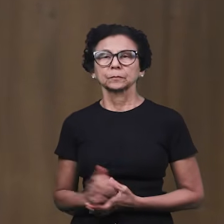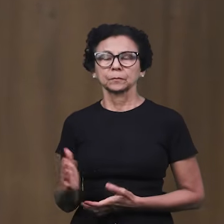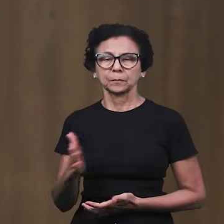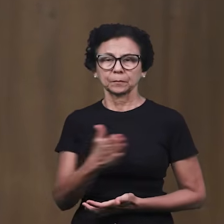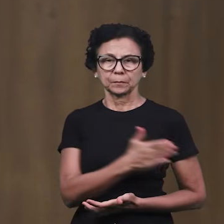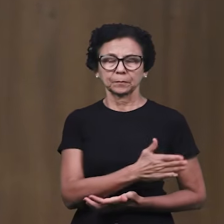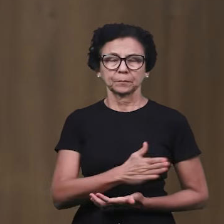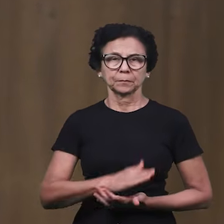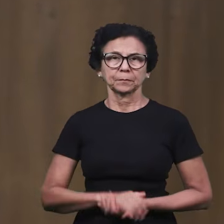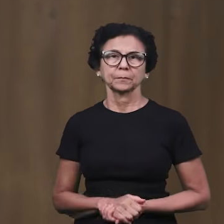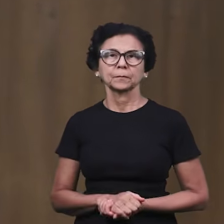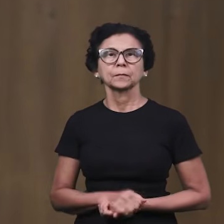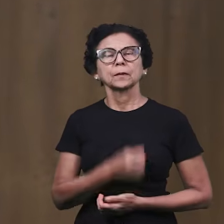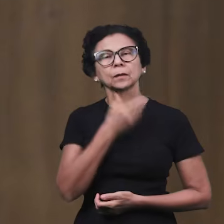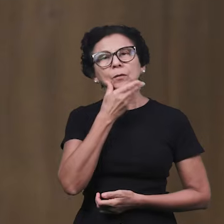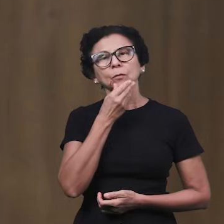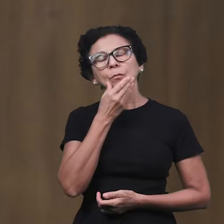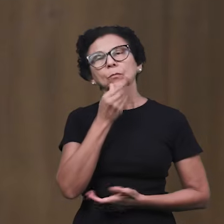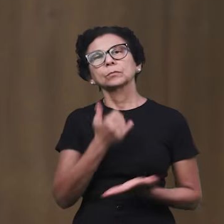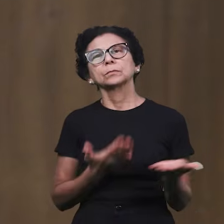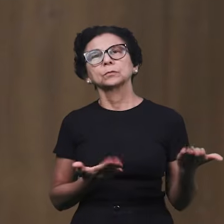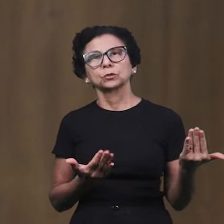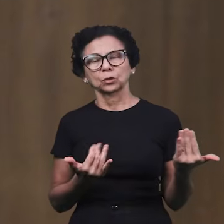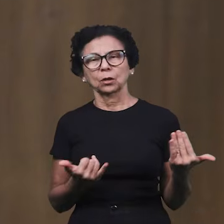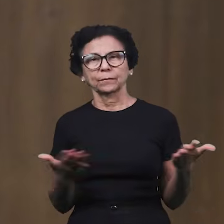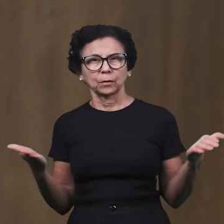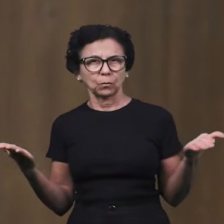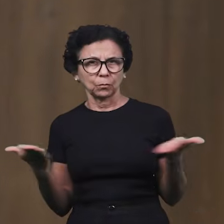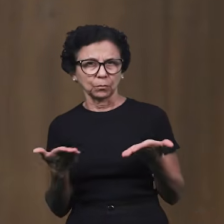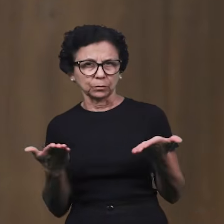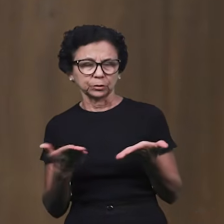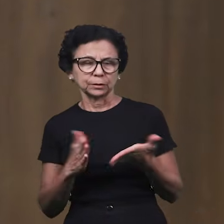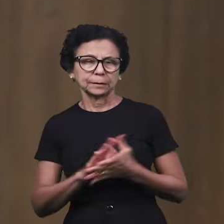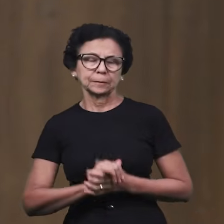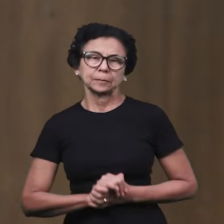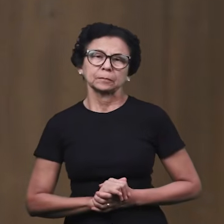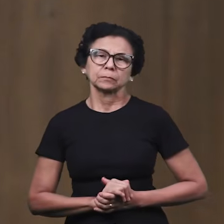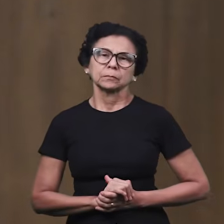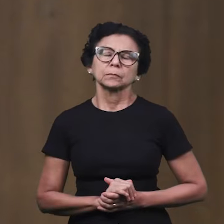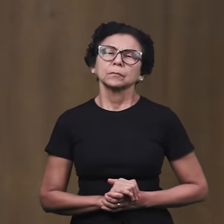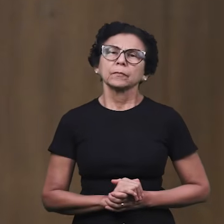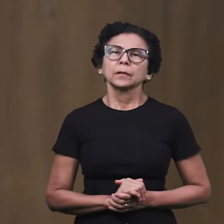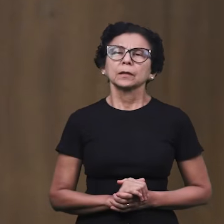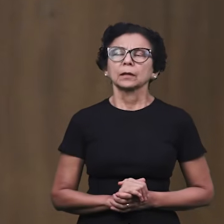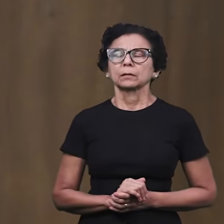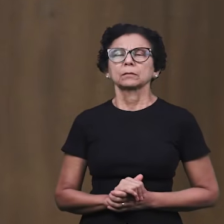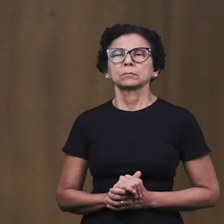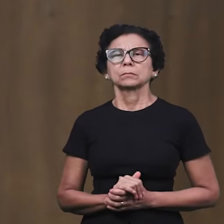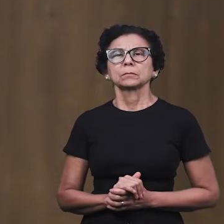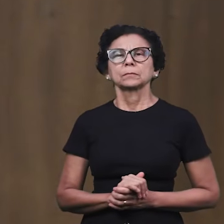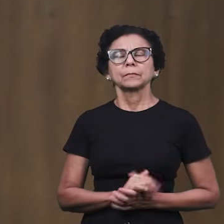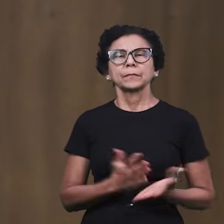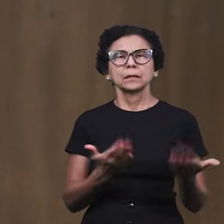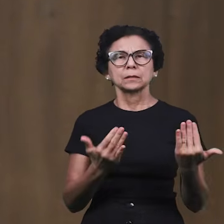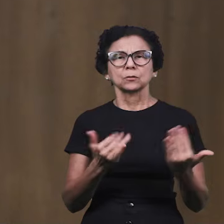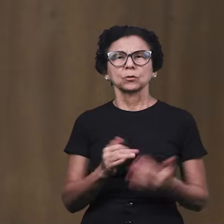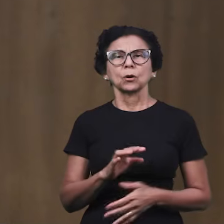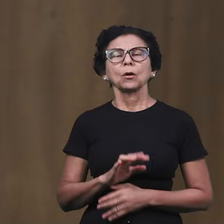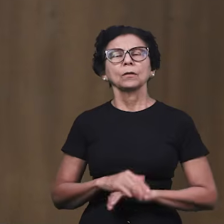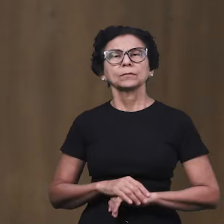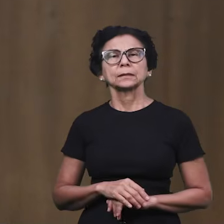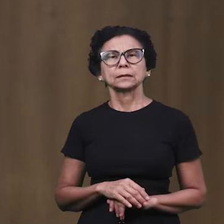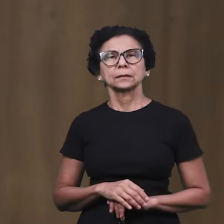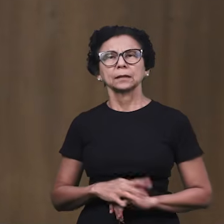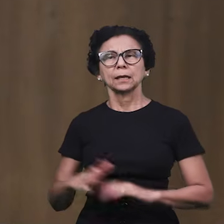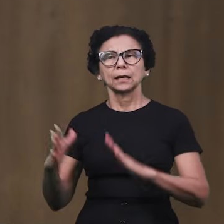o caso de um jovem, estava na igreja a vida toda, cresceu na igreja, estava sendo usado pelo Senhor, orando, a